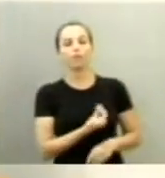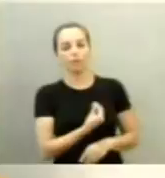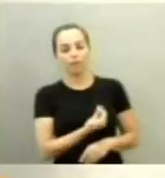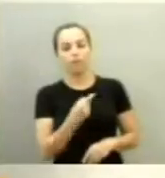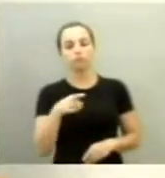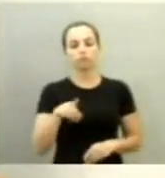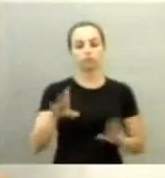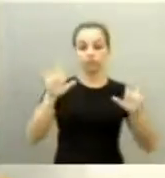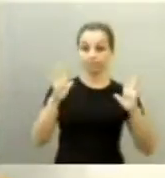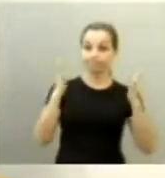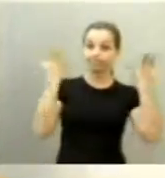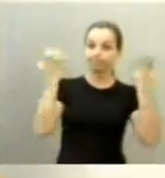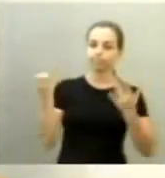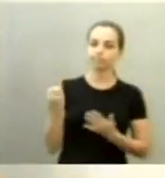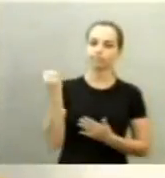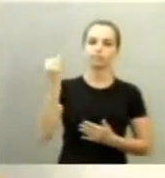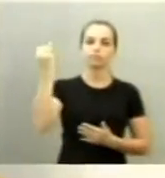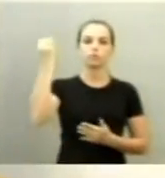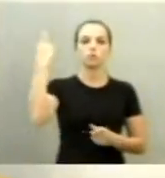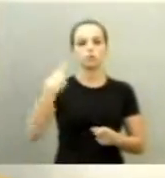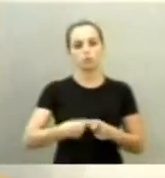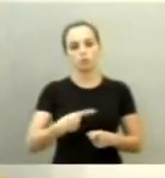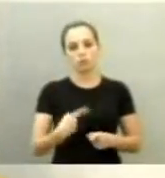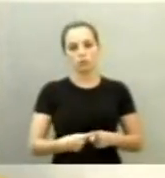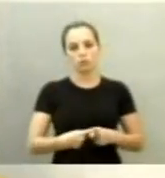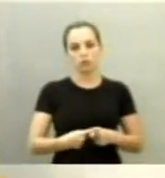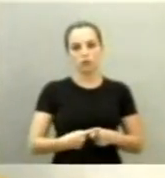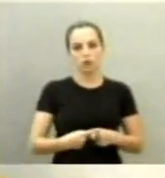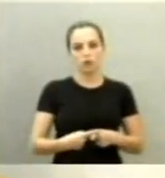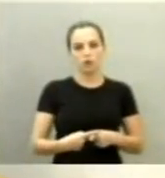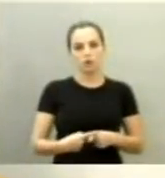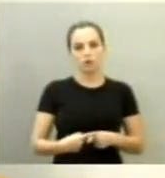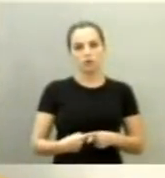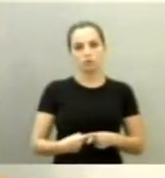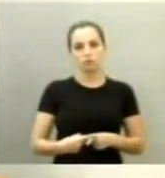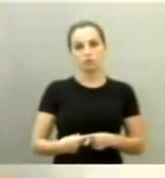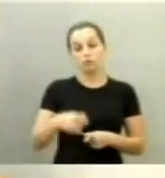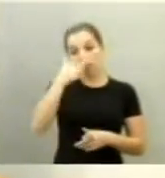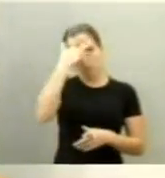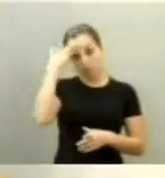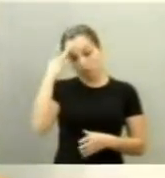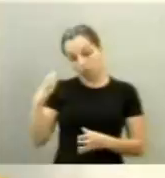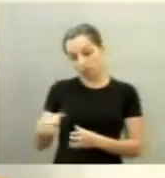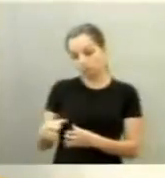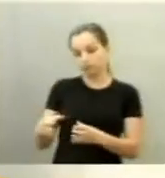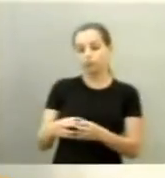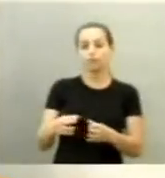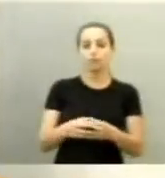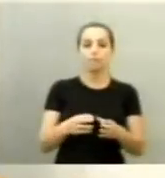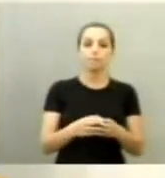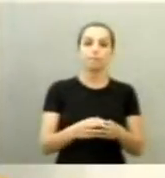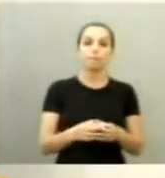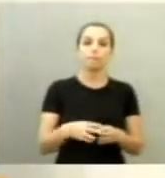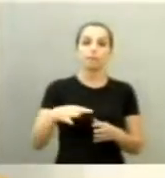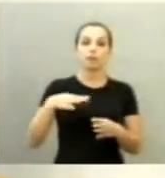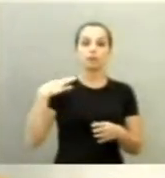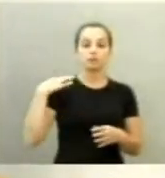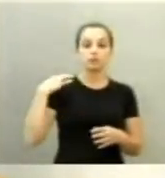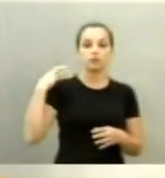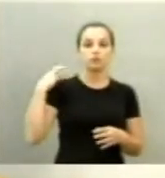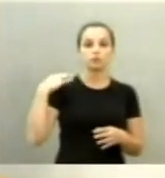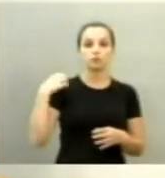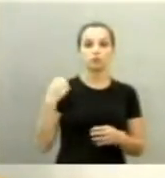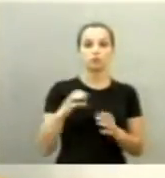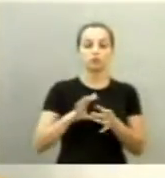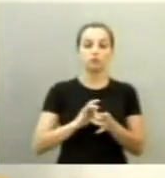bastante importante, porque os conselheiros são voluntários, né, que vão participar aí do direcionamento